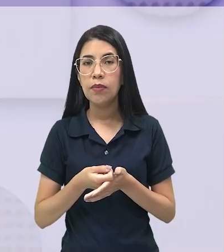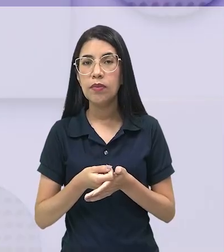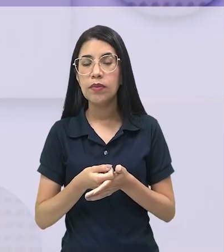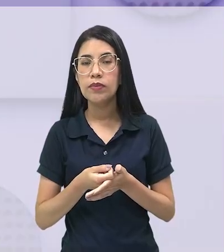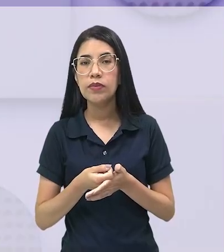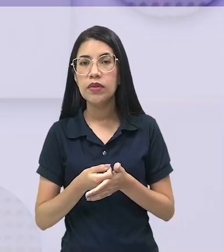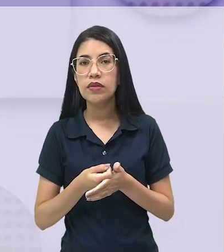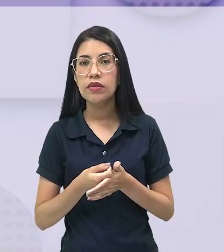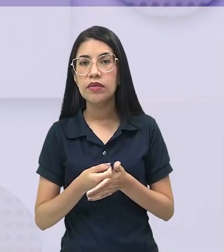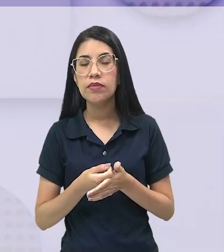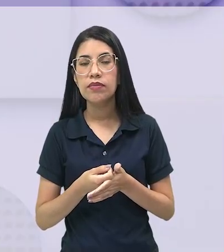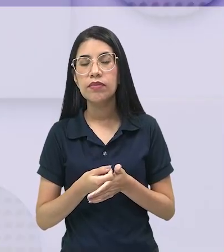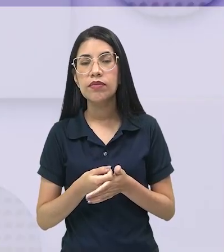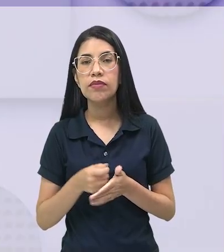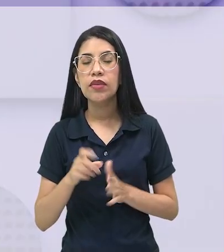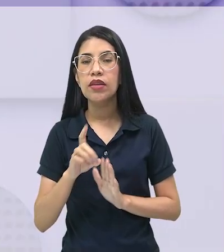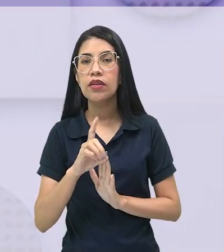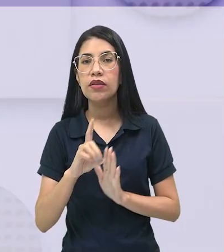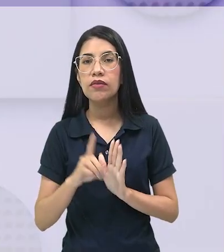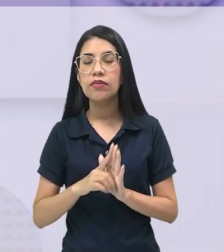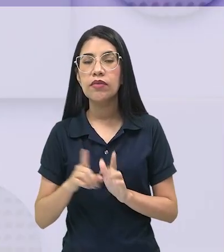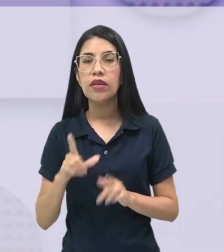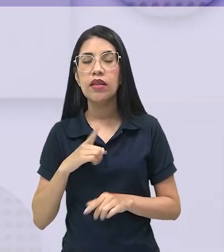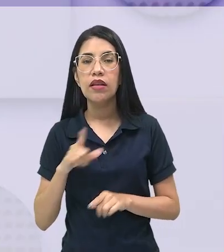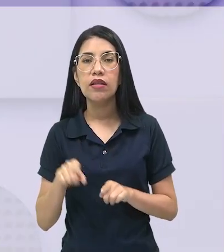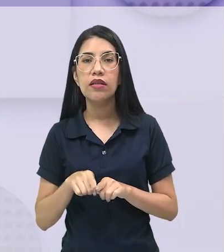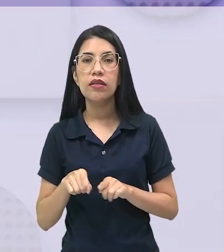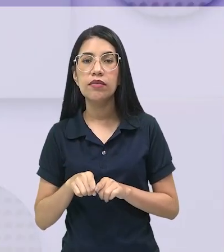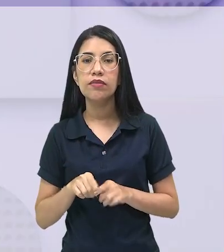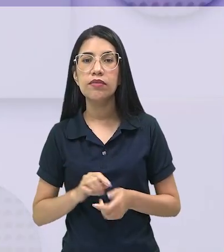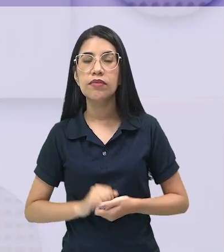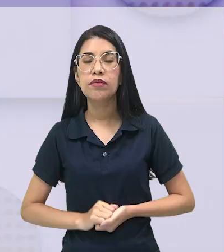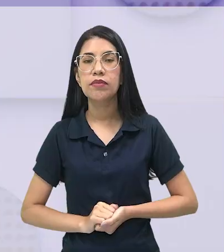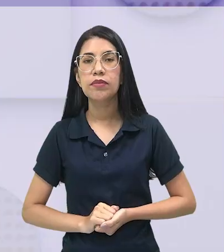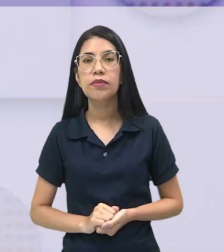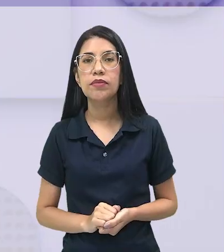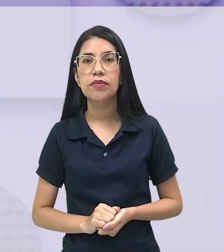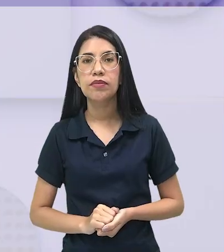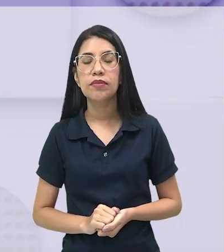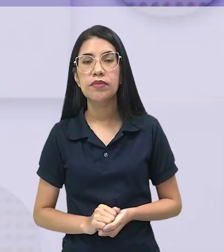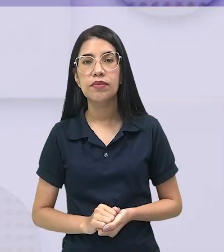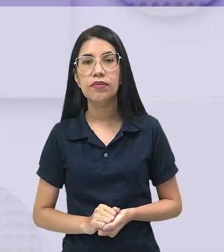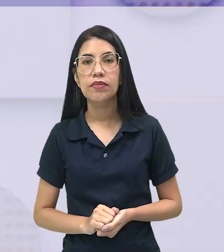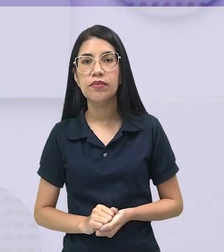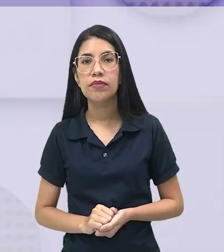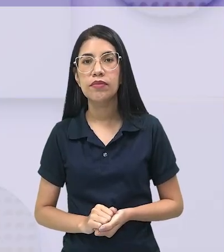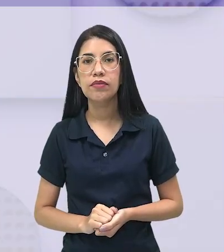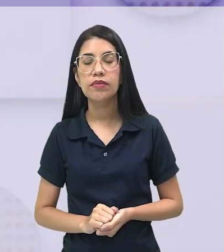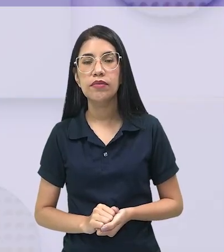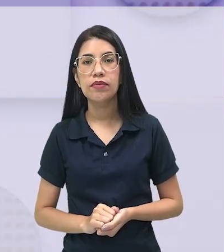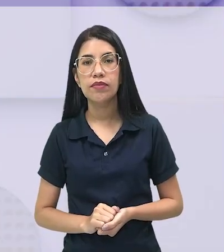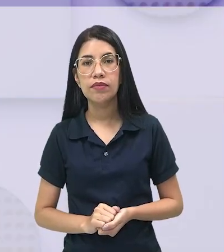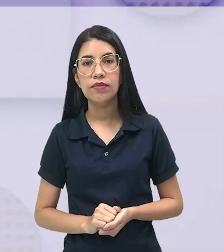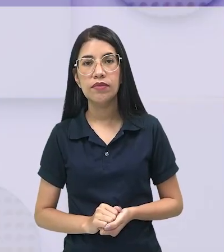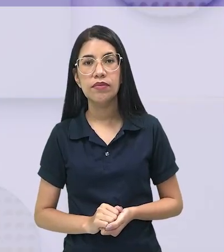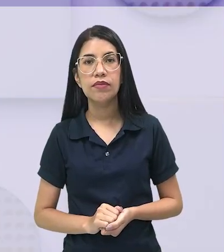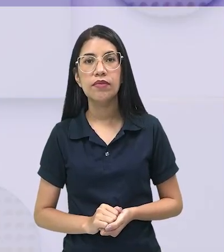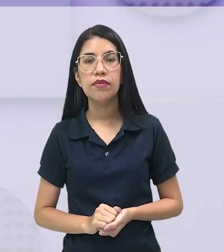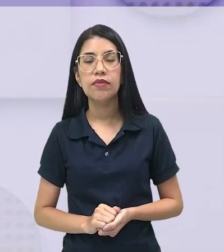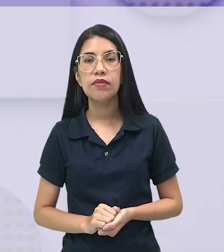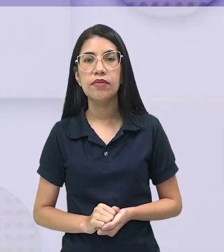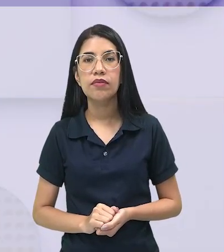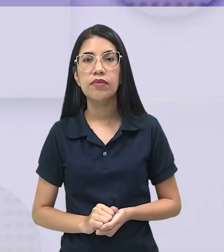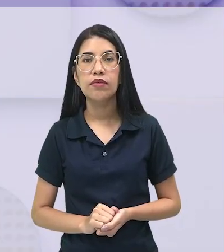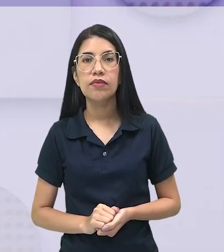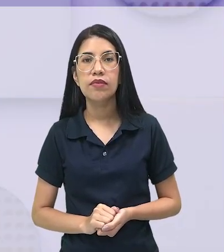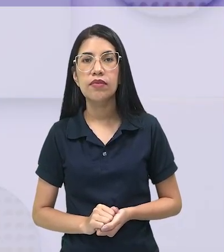direitos também vão permear, que todo direito, na verdade, ele também tem